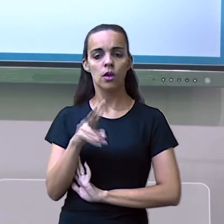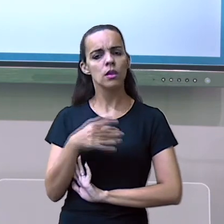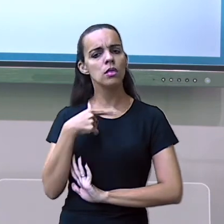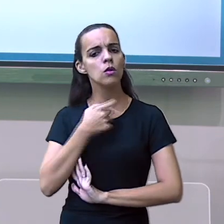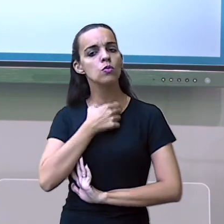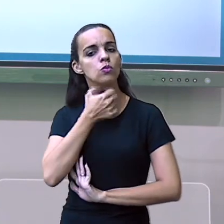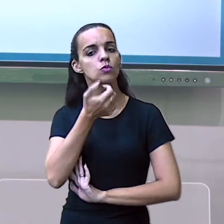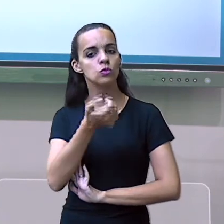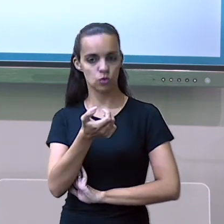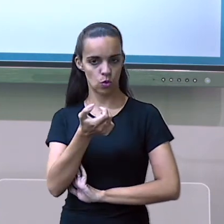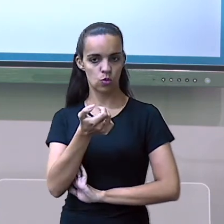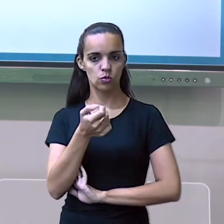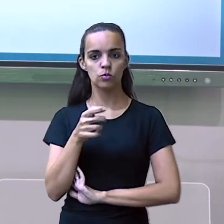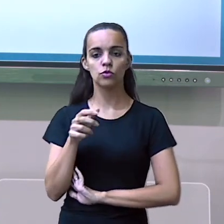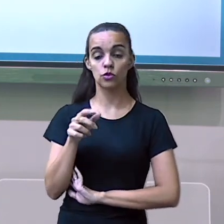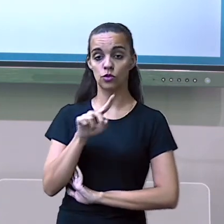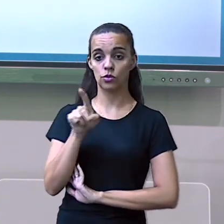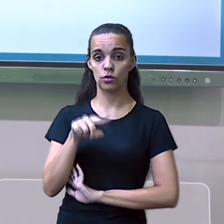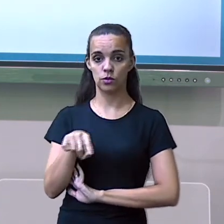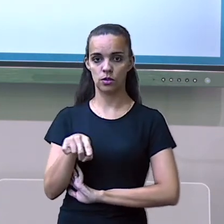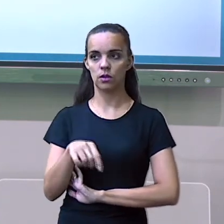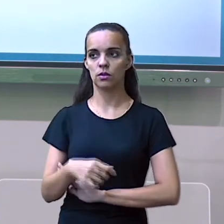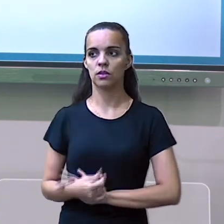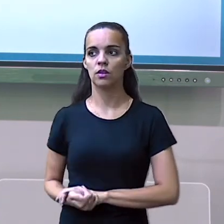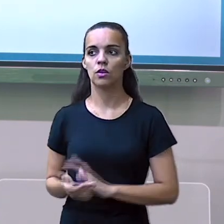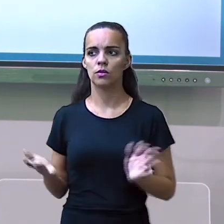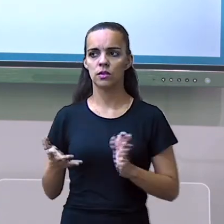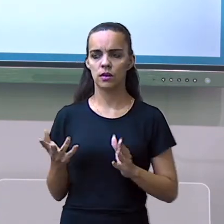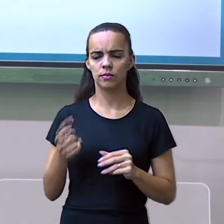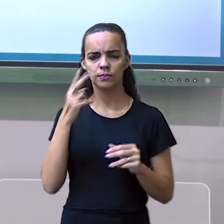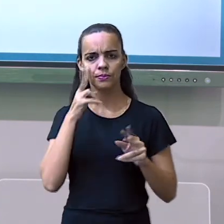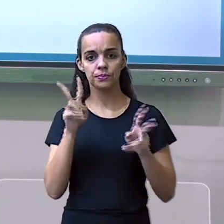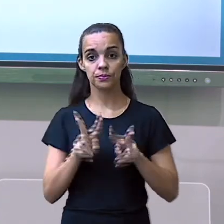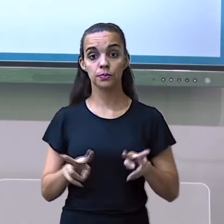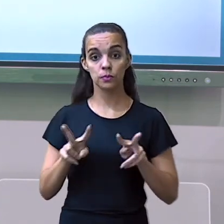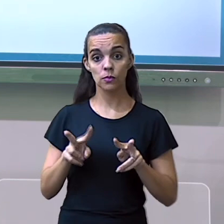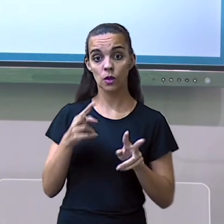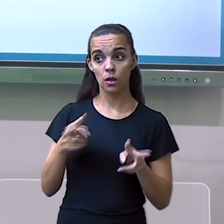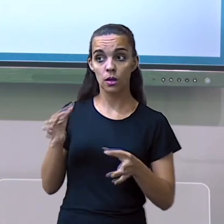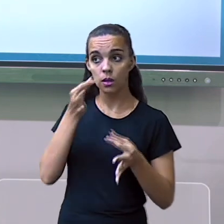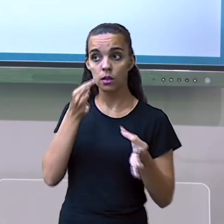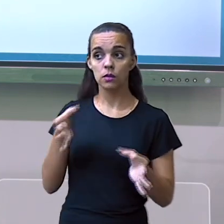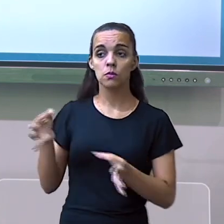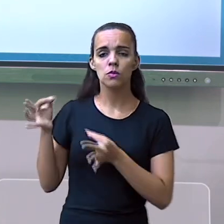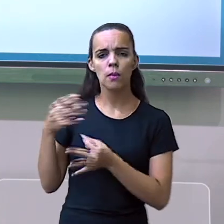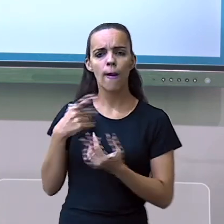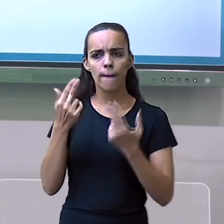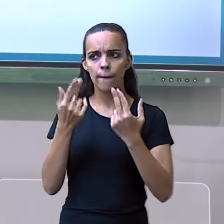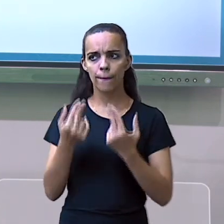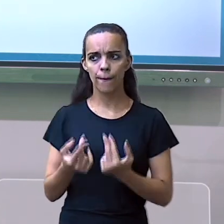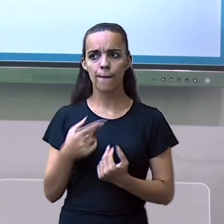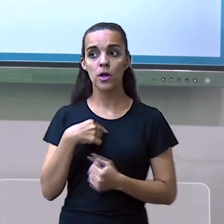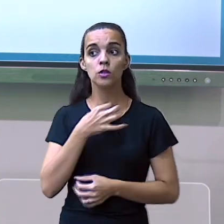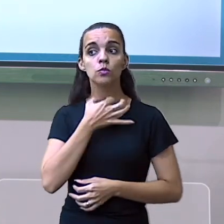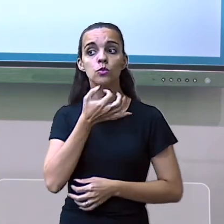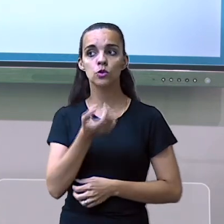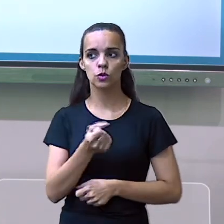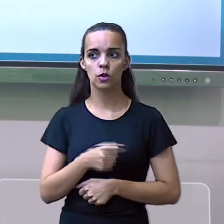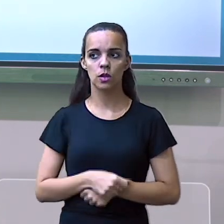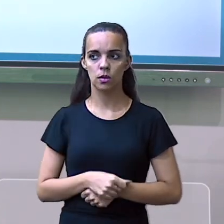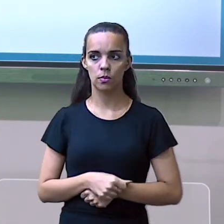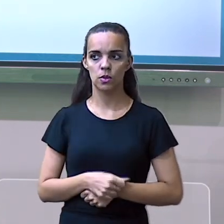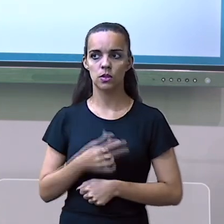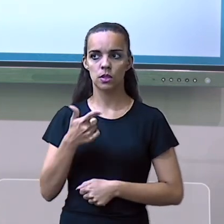Risonho. Bacana! Agora, observe que em um mesmo som pode